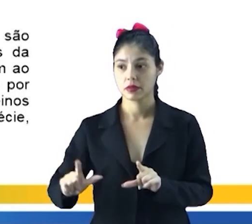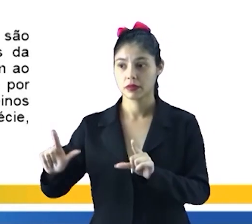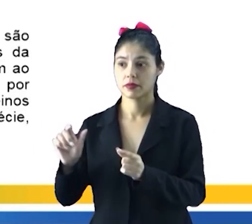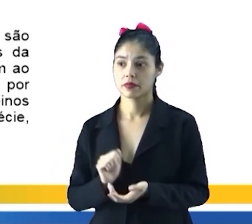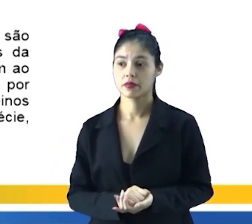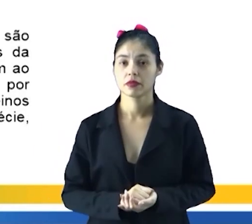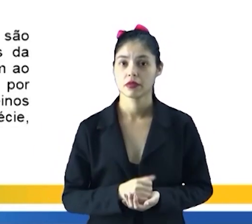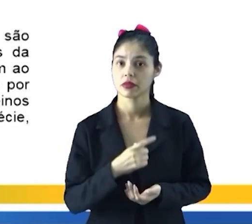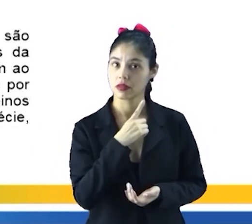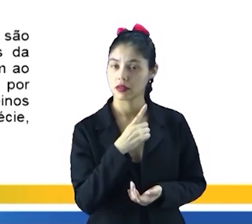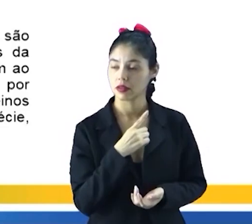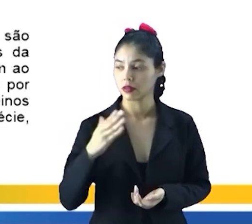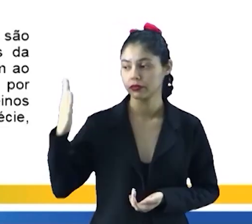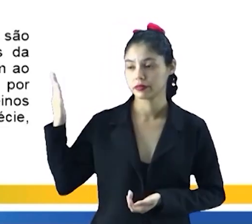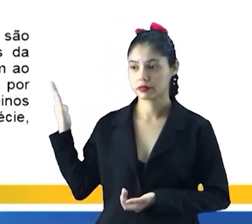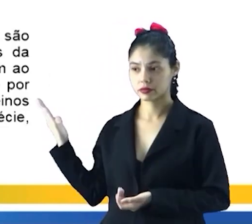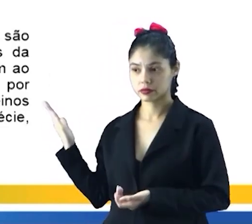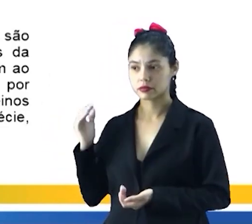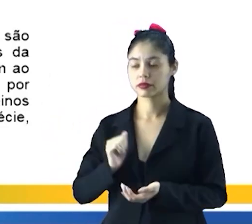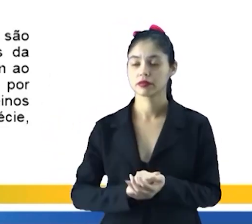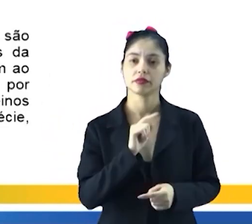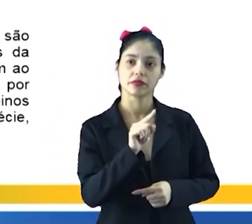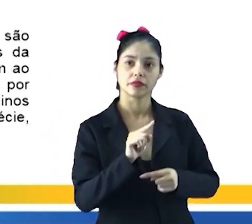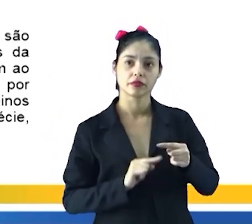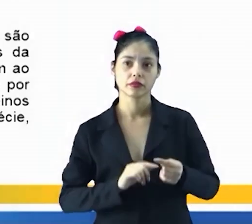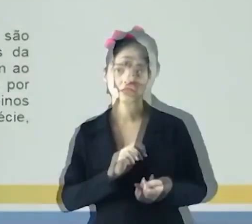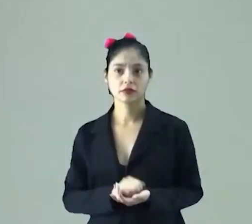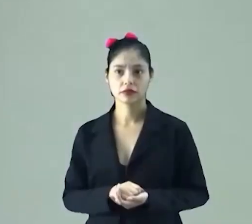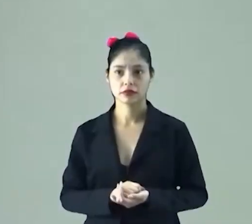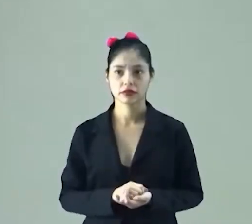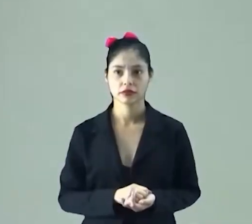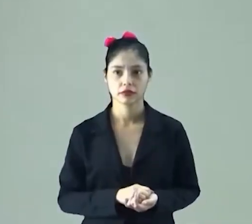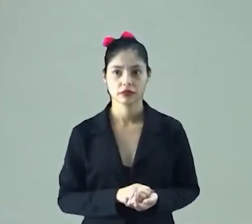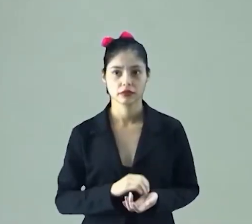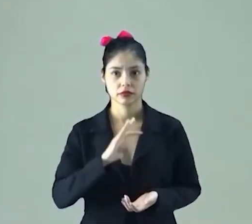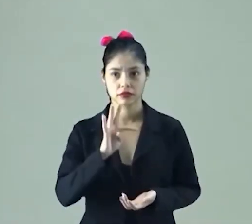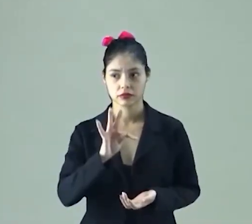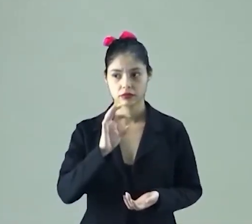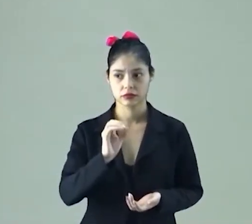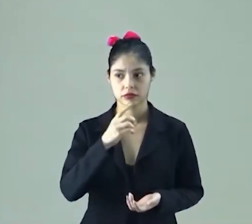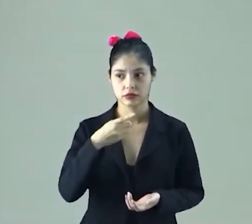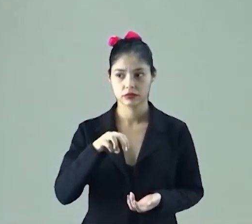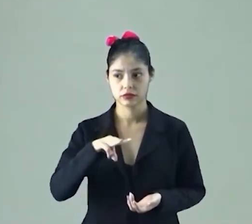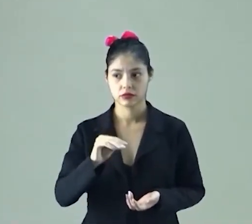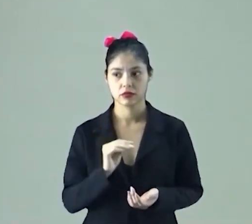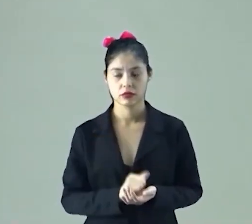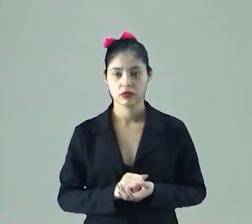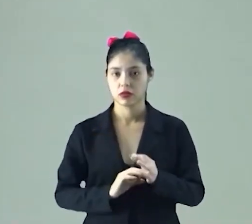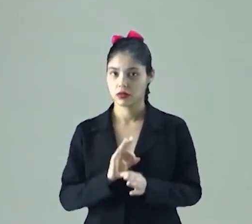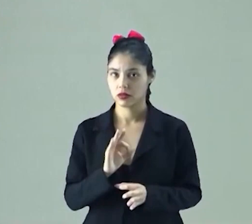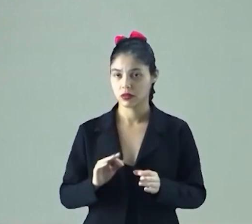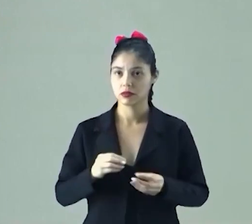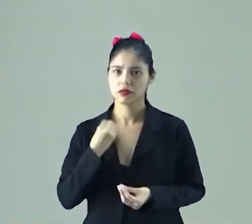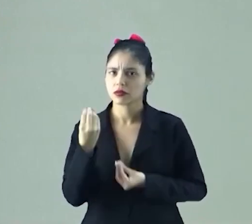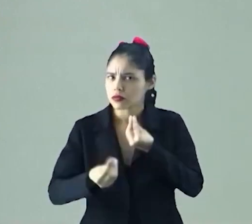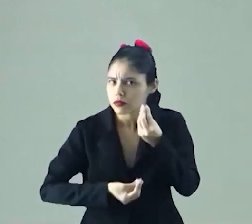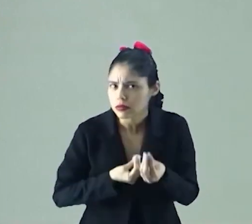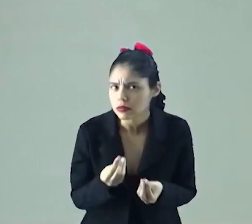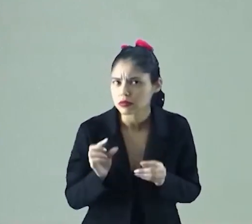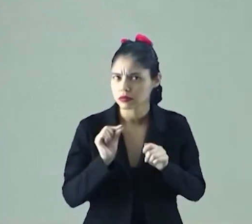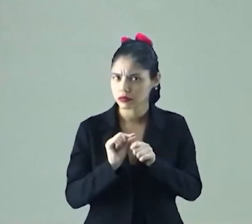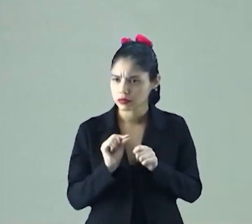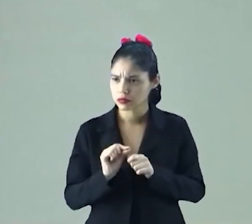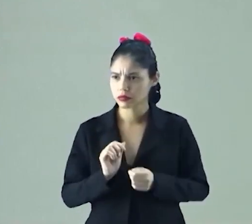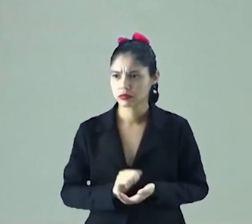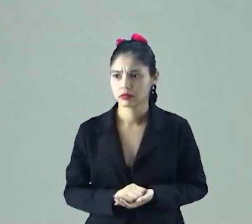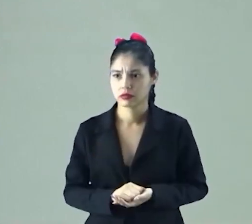acompanharem. E aí eu tenho isso aqui, ó, a divisão da taxonômica dos organismos. Como é feita essa